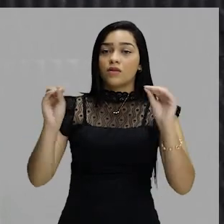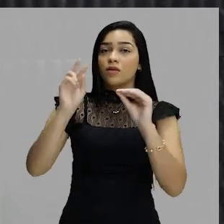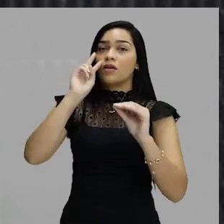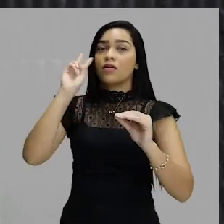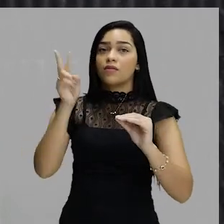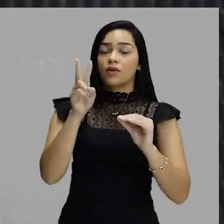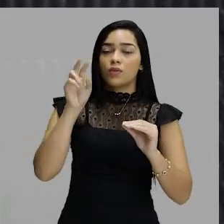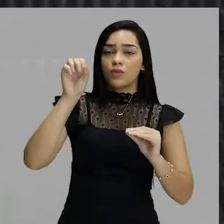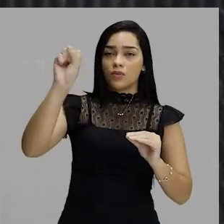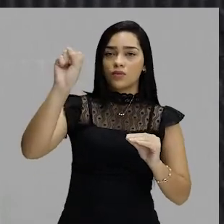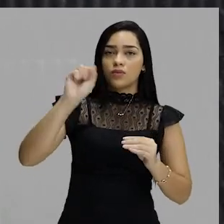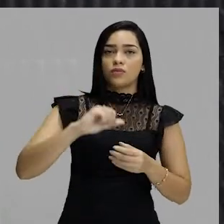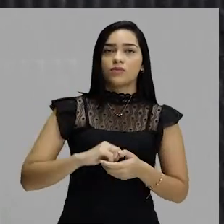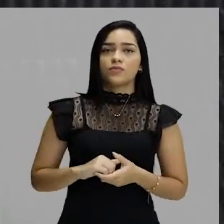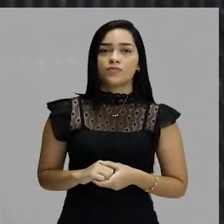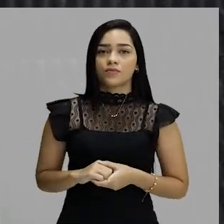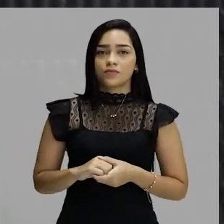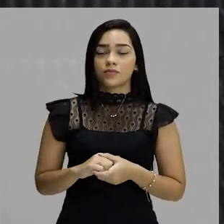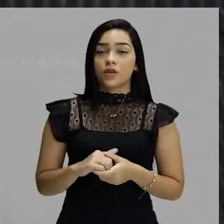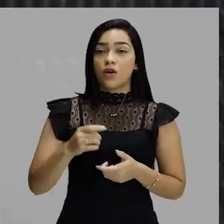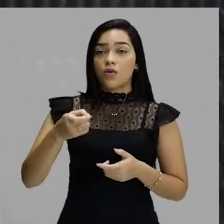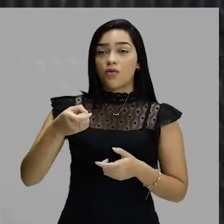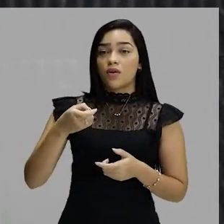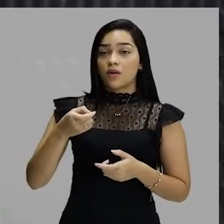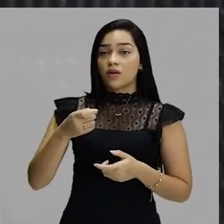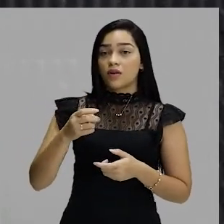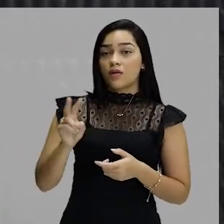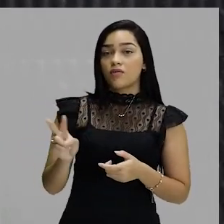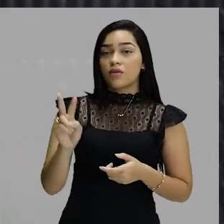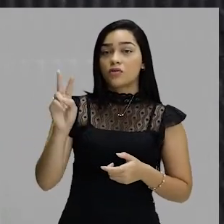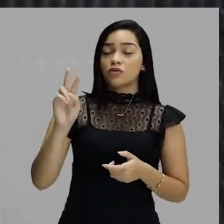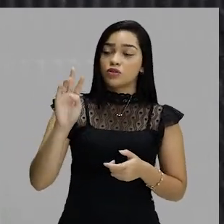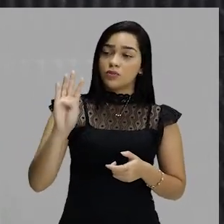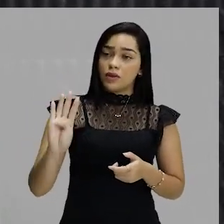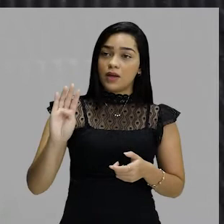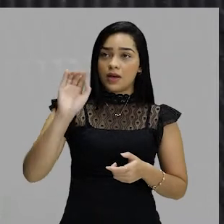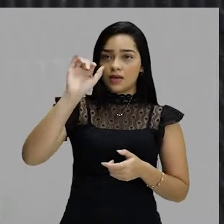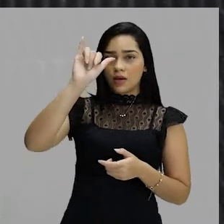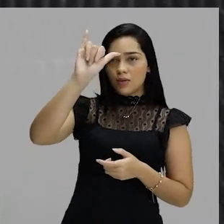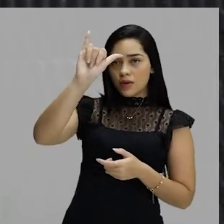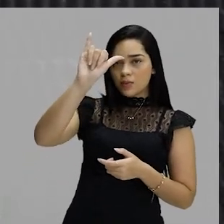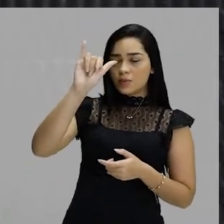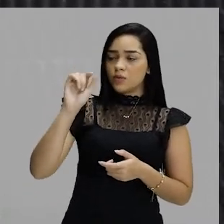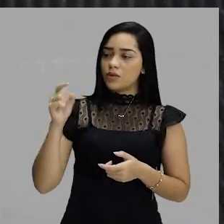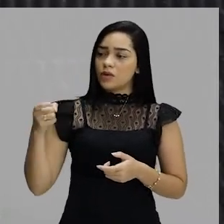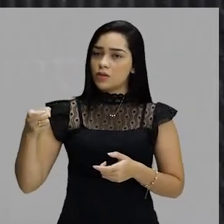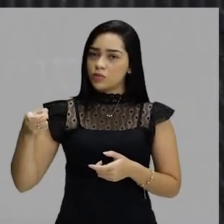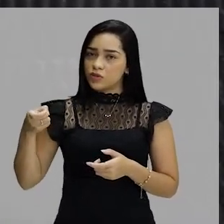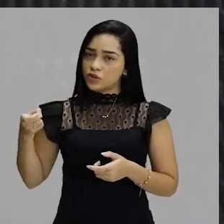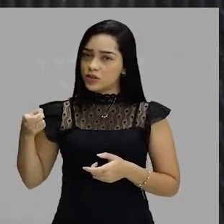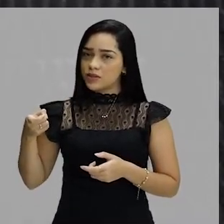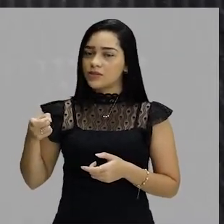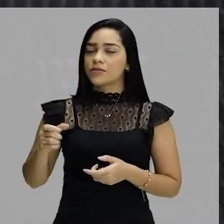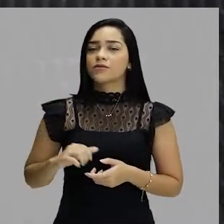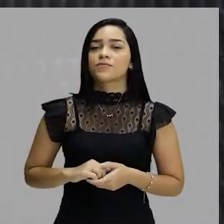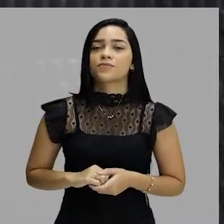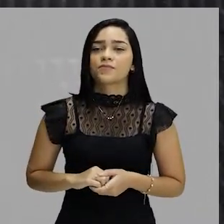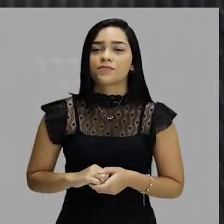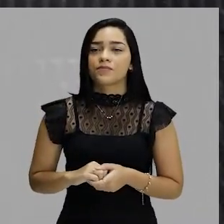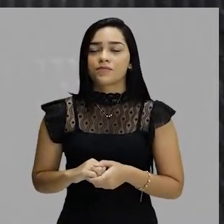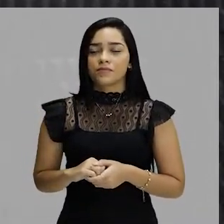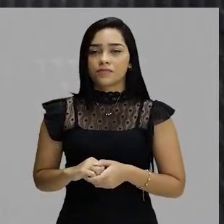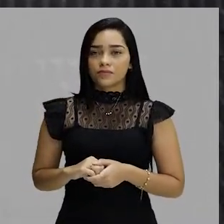aqui o 8. Que é o valor de b, ó, tá? Aqui é o eixo y e aqui nós temos o eixo